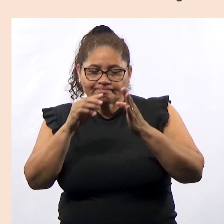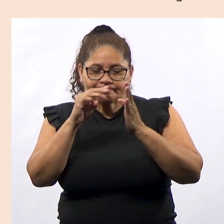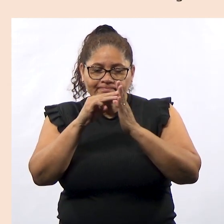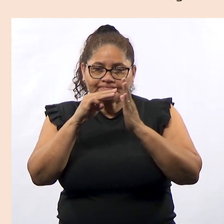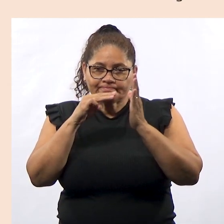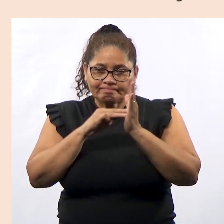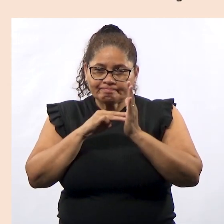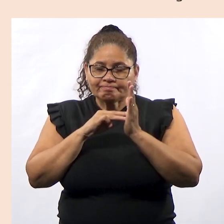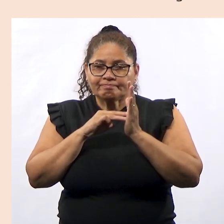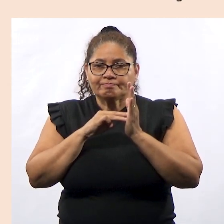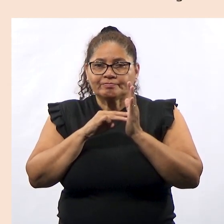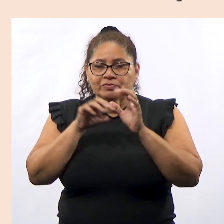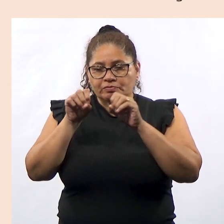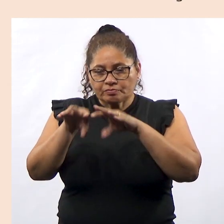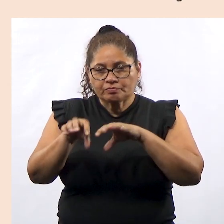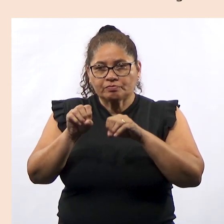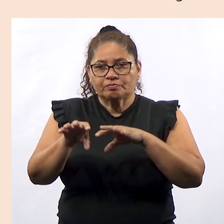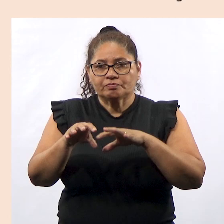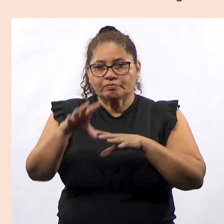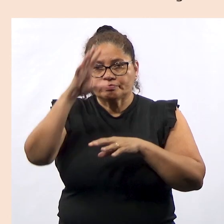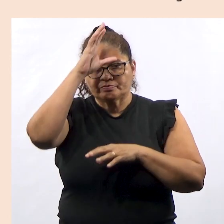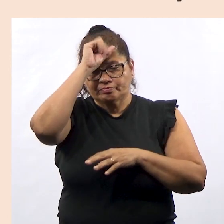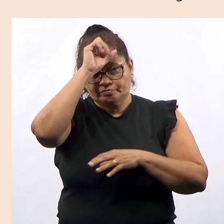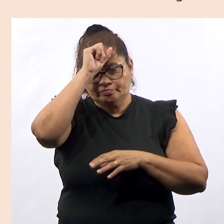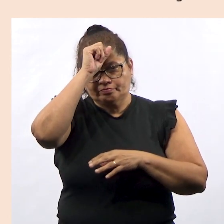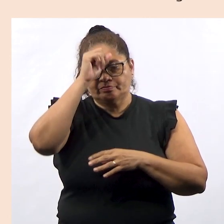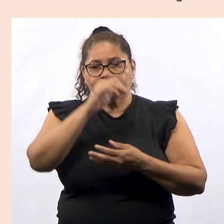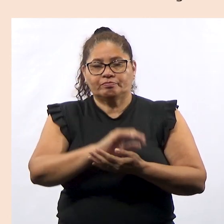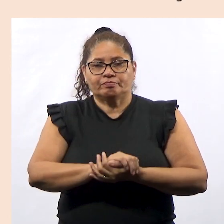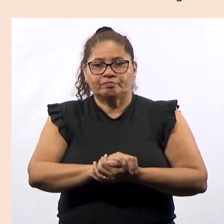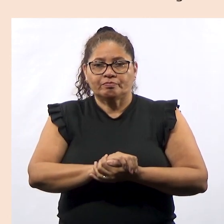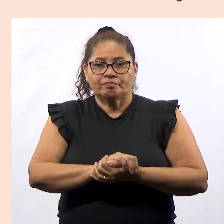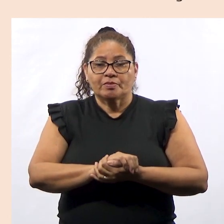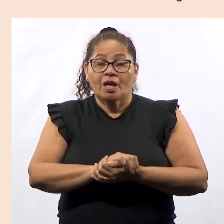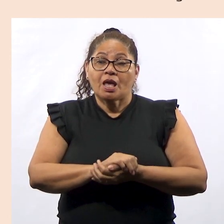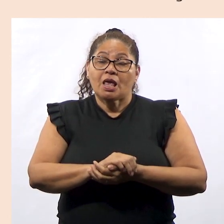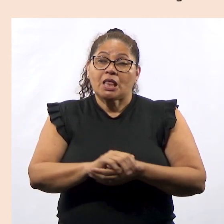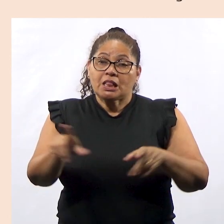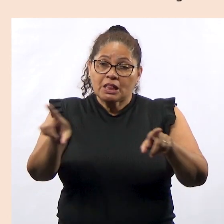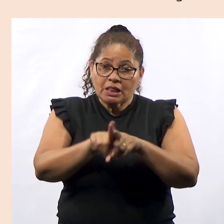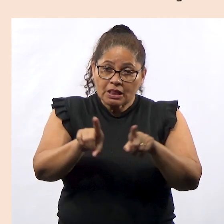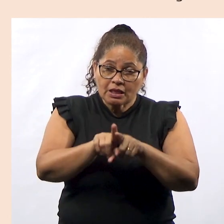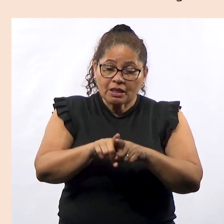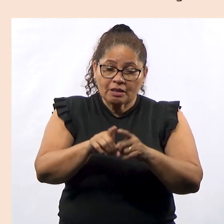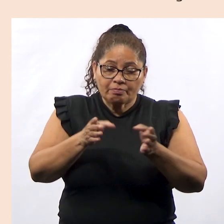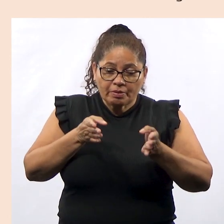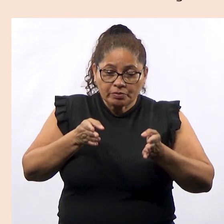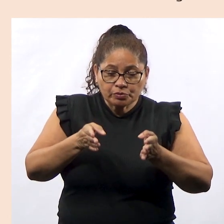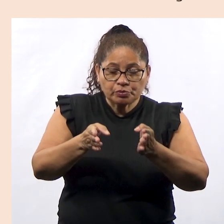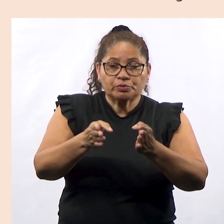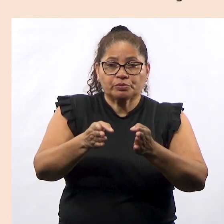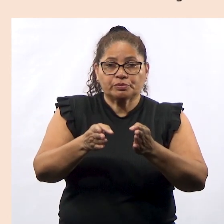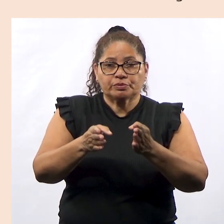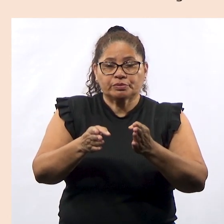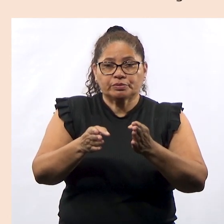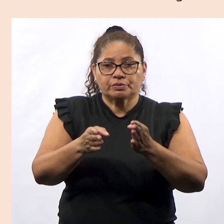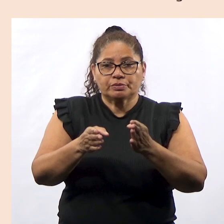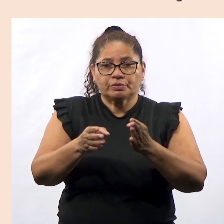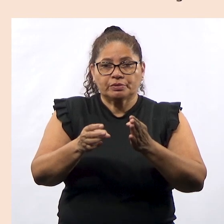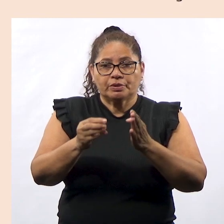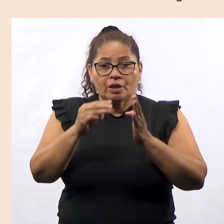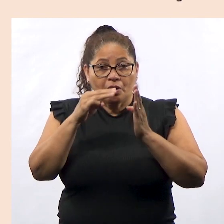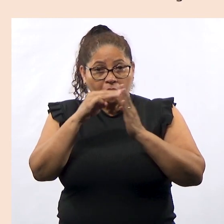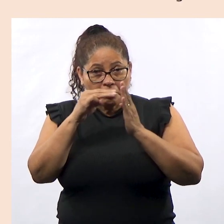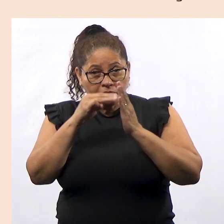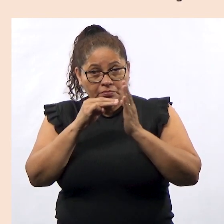que serão ensinados e aprendidos. E aí, por esse caminho, perpassa o método, que